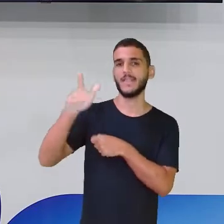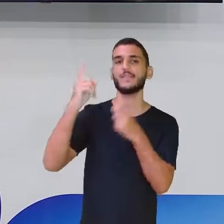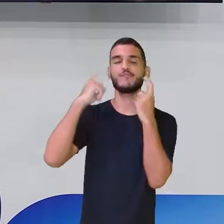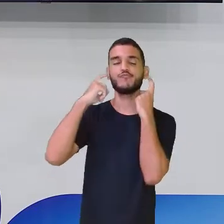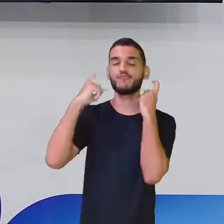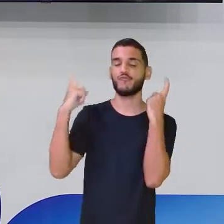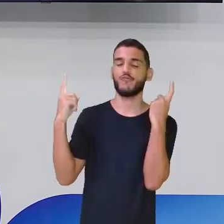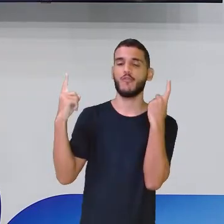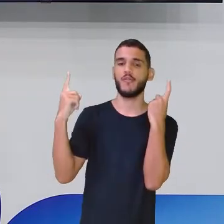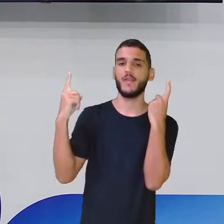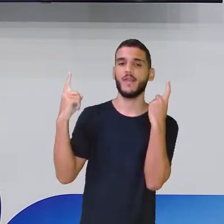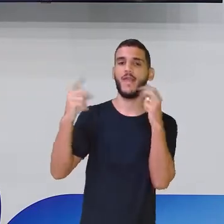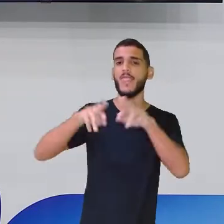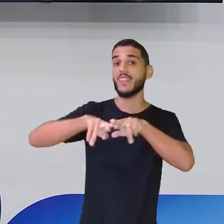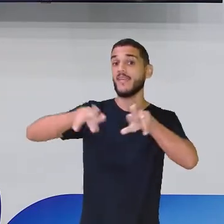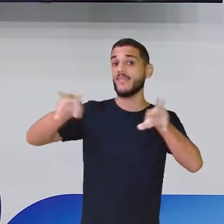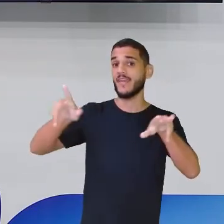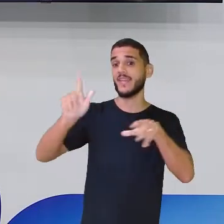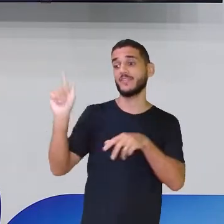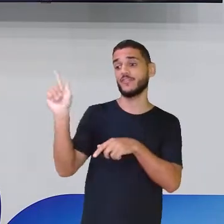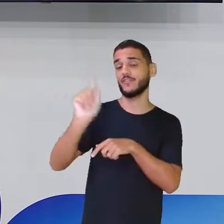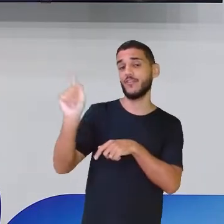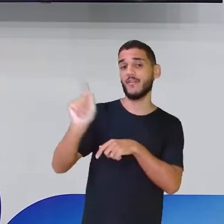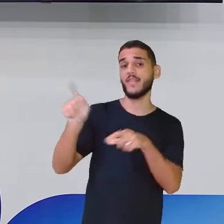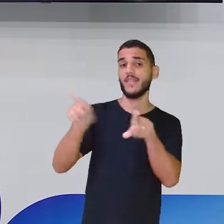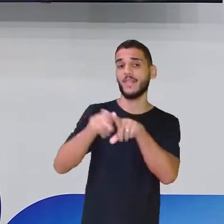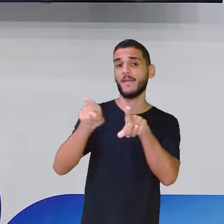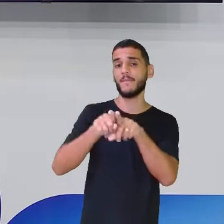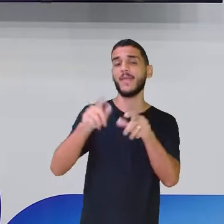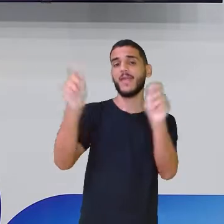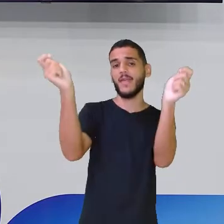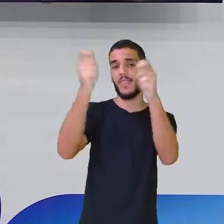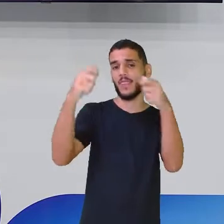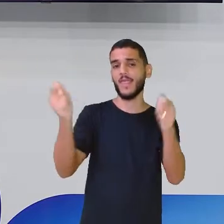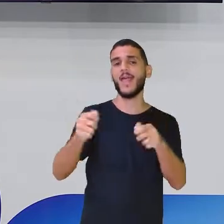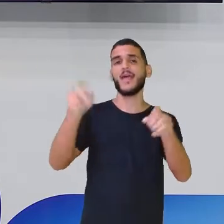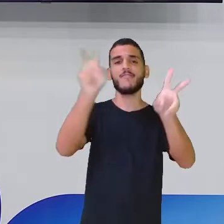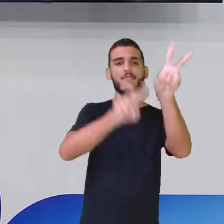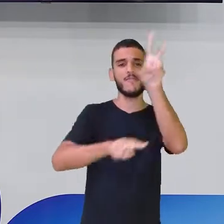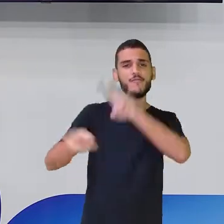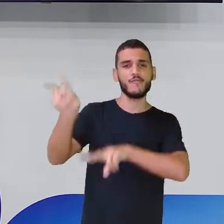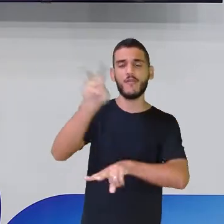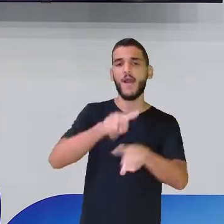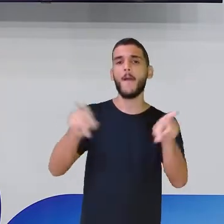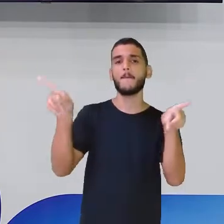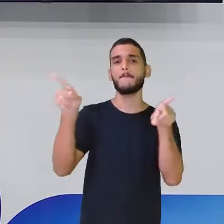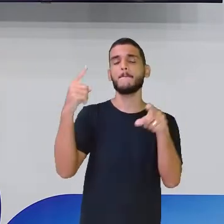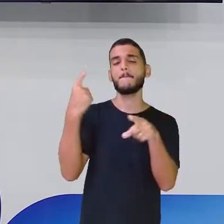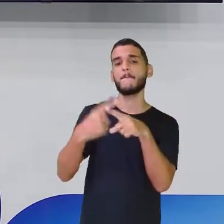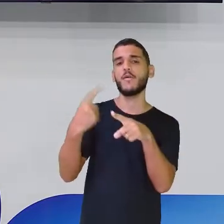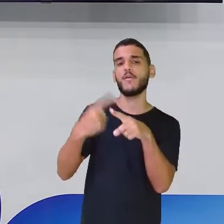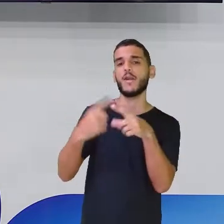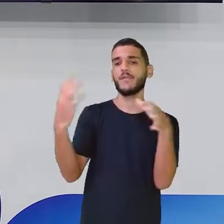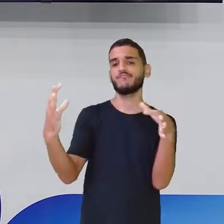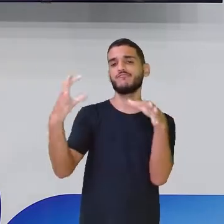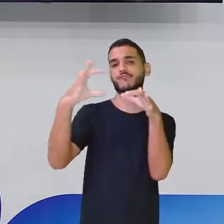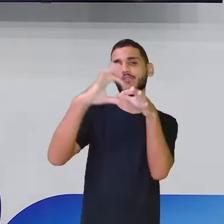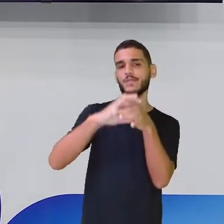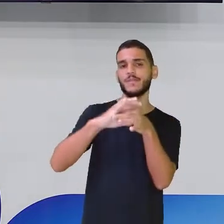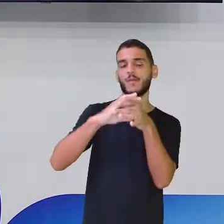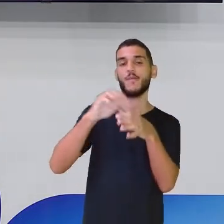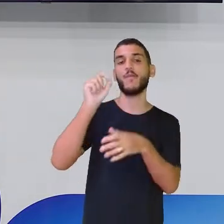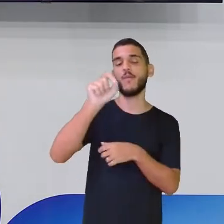geografia, quanto nas artes visuais, porque a paisagem sonora, ela não está relacionada ao ambiente externo,